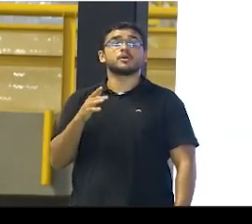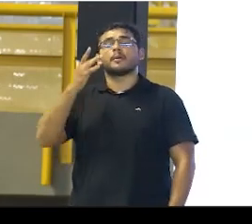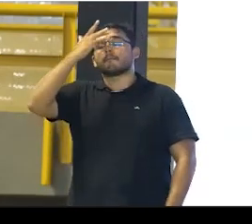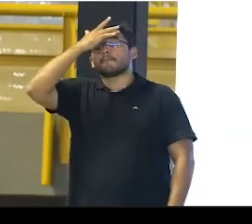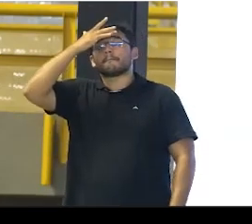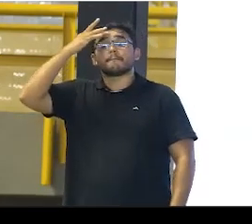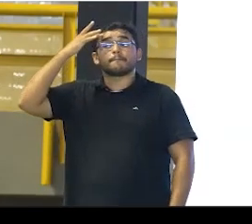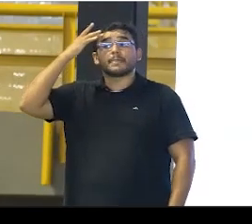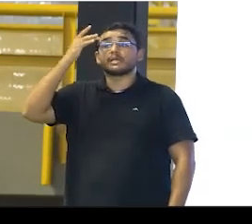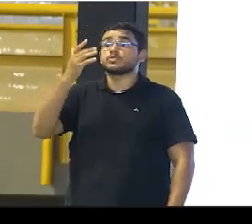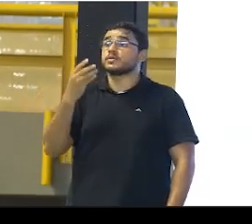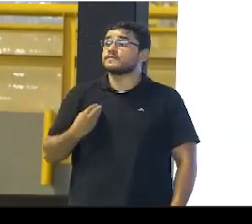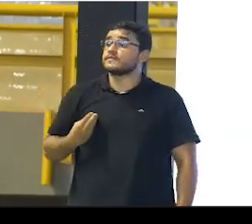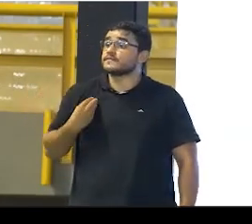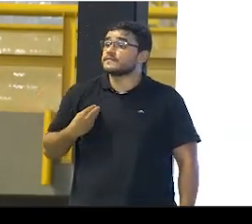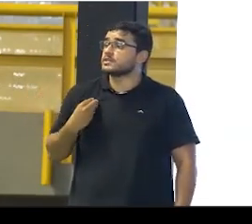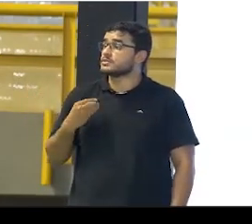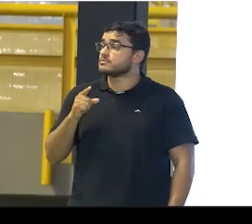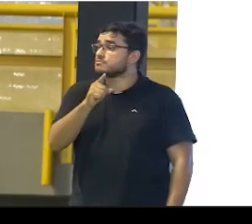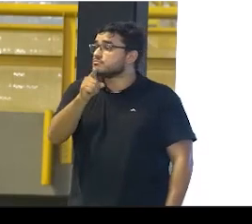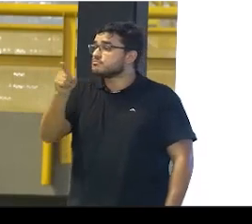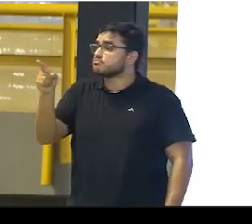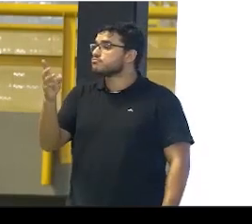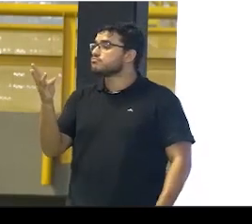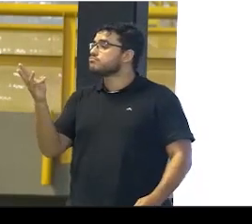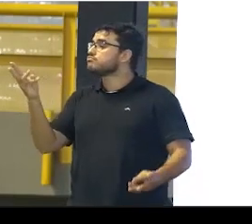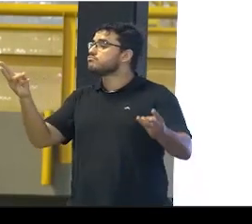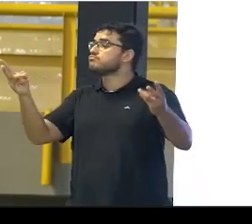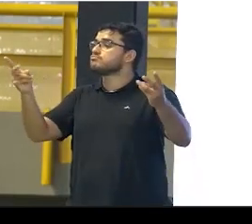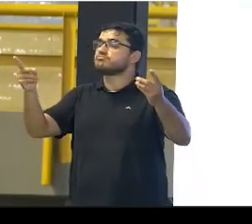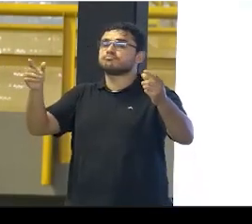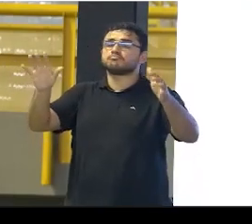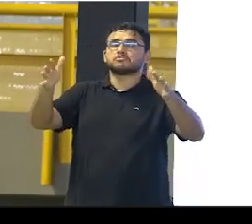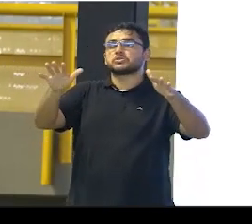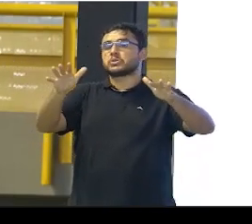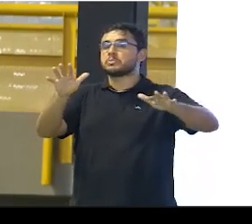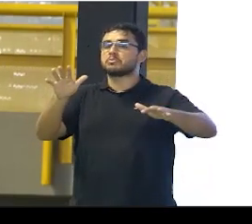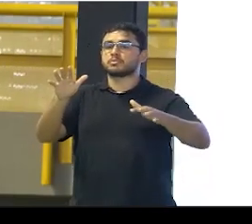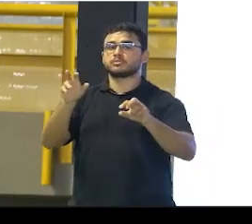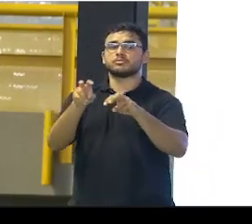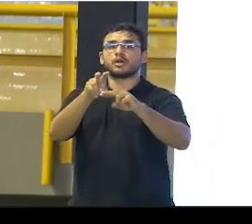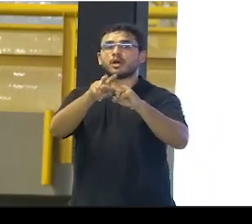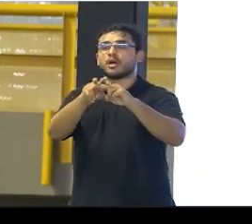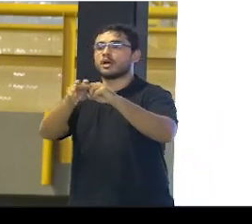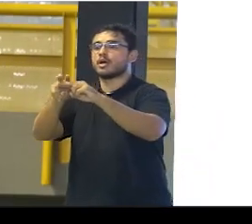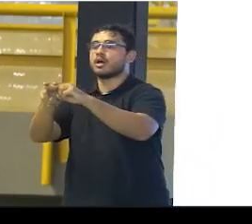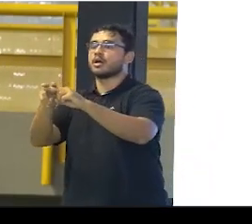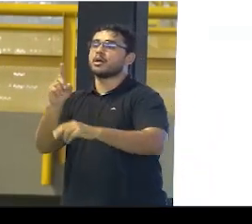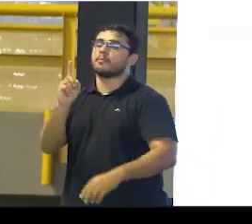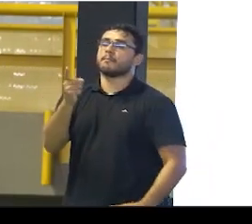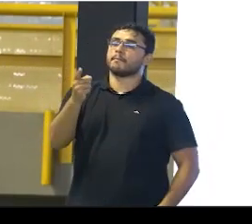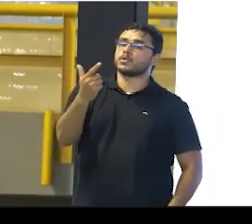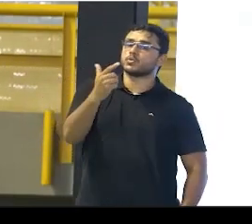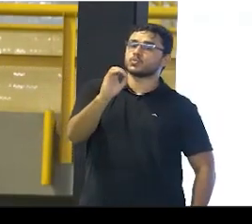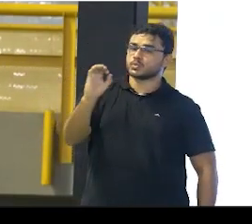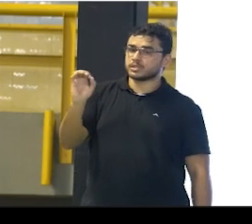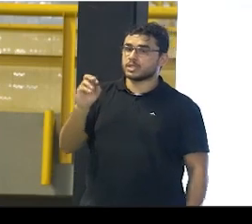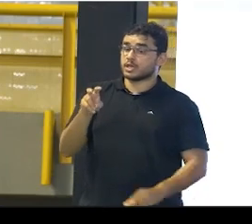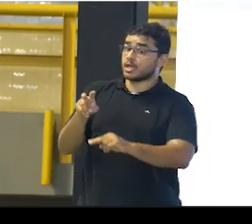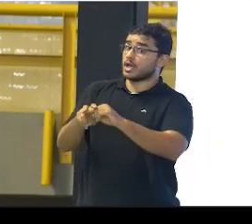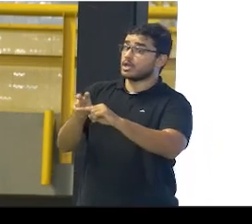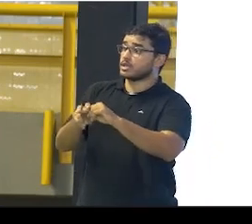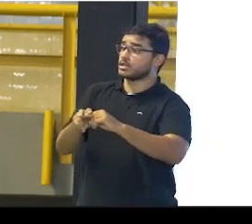raiz de 3 sobre 2, vai continuar sendo a mesma coisa. Base A vezes a altura, que